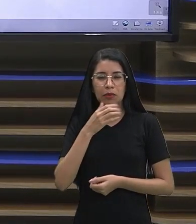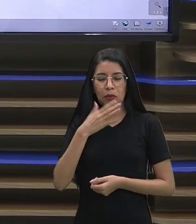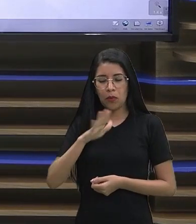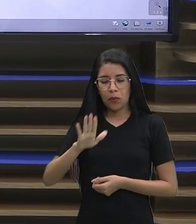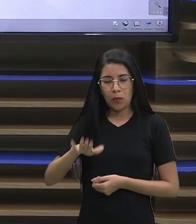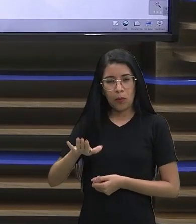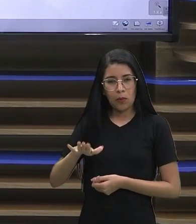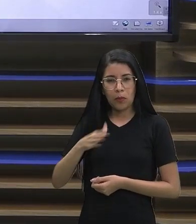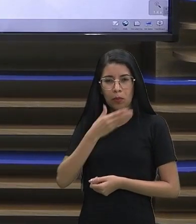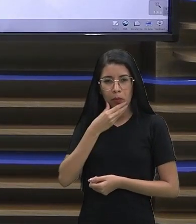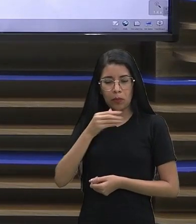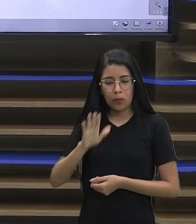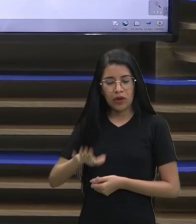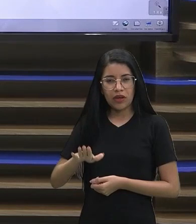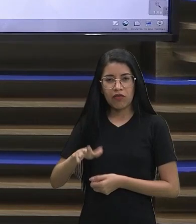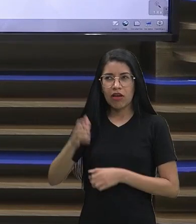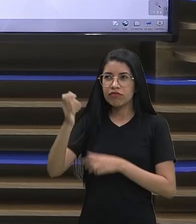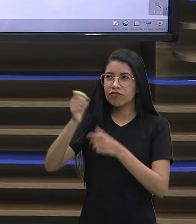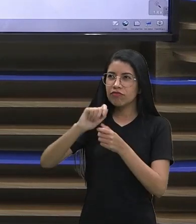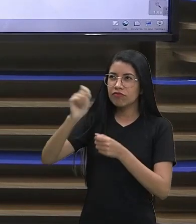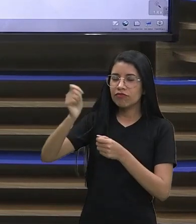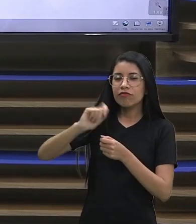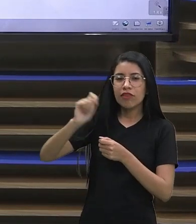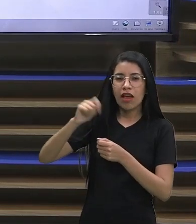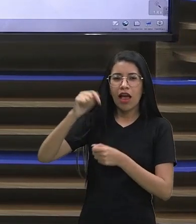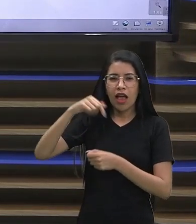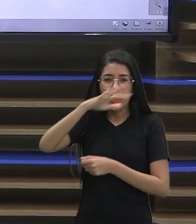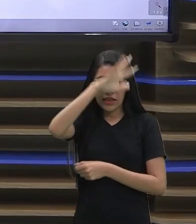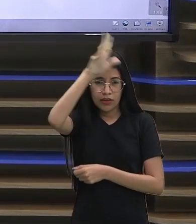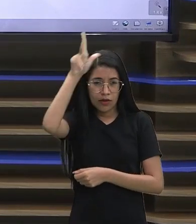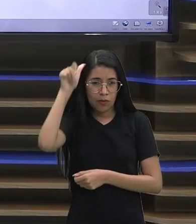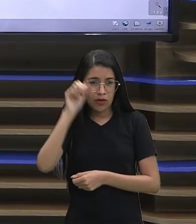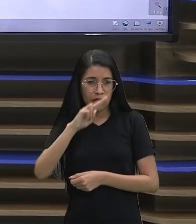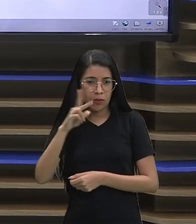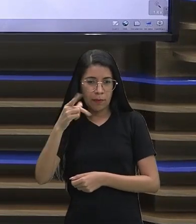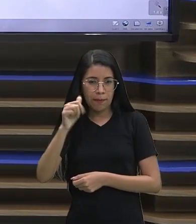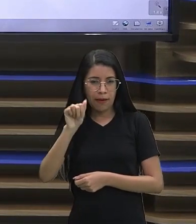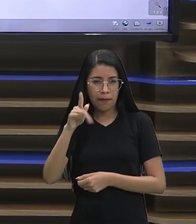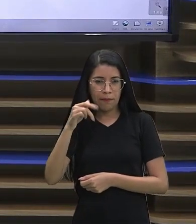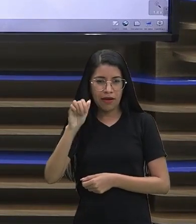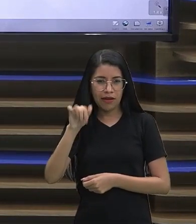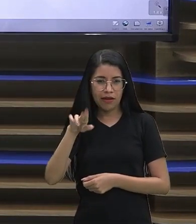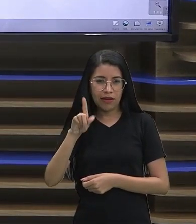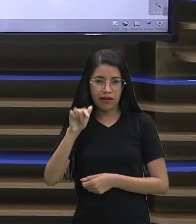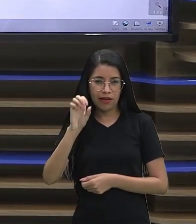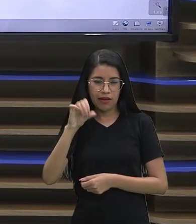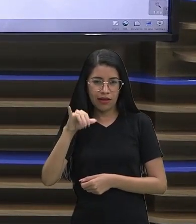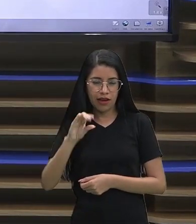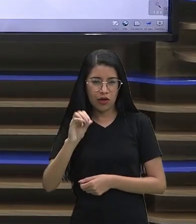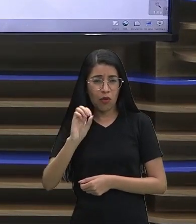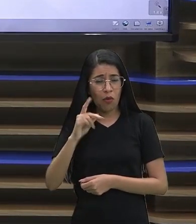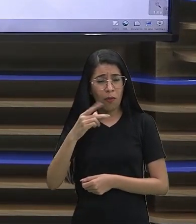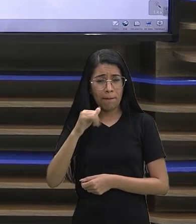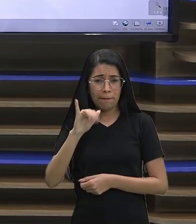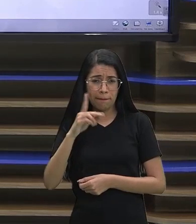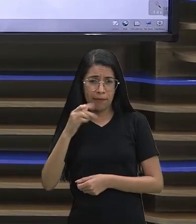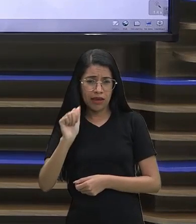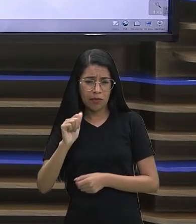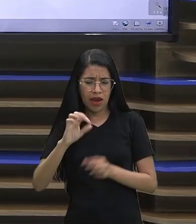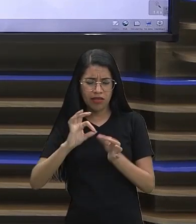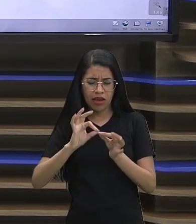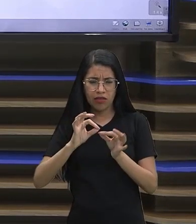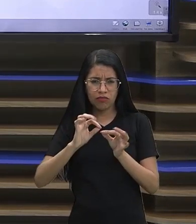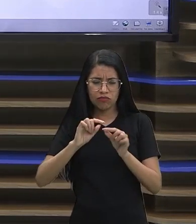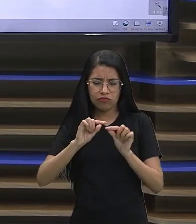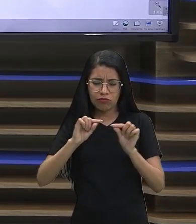papagaio, né? A gente chama papagaio aqui no Amazonas, que é a mesma pipa. E aí ele tá com uma linha